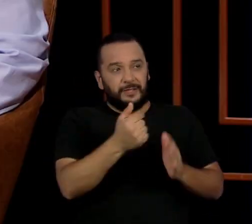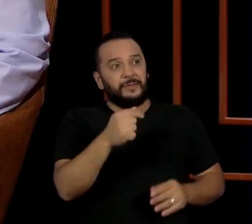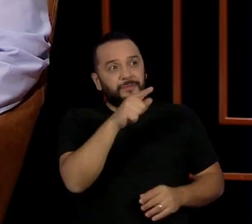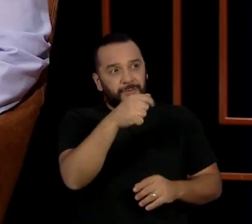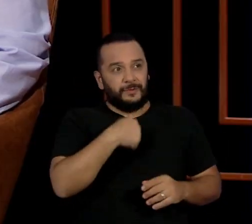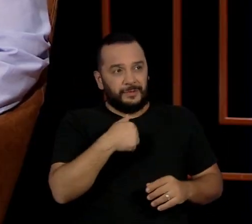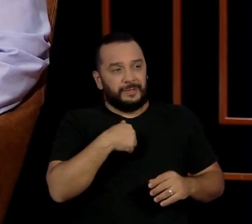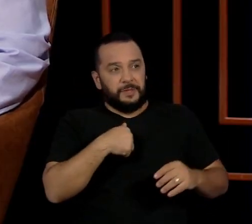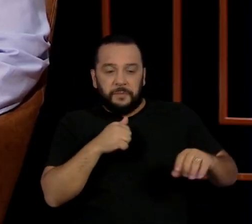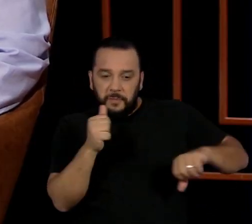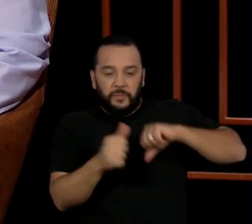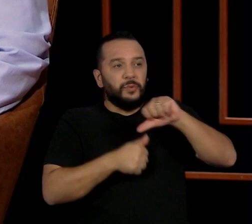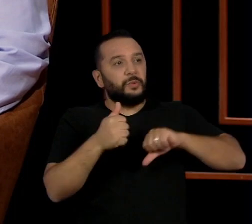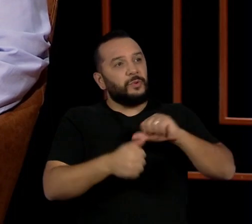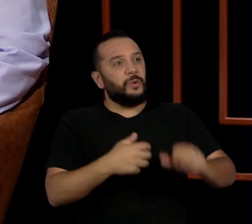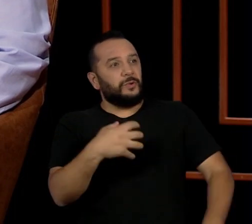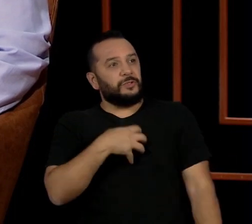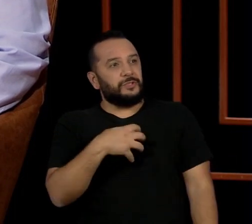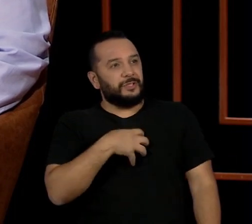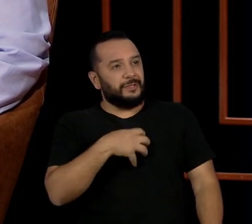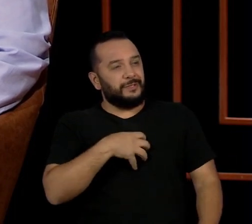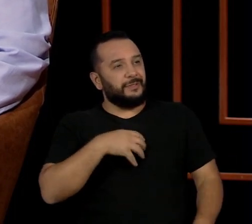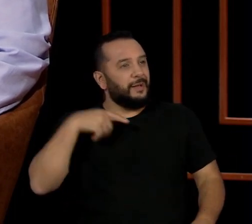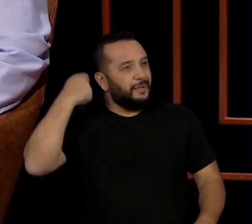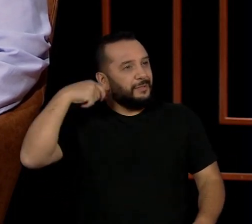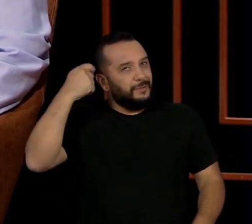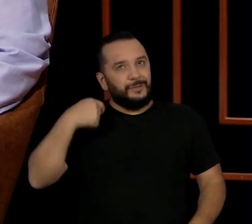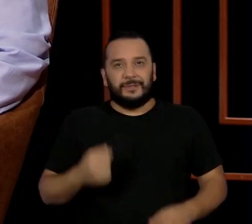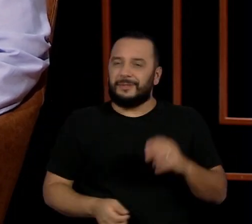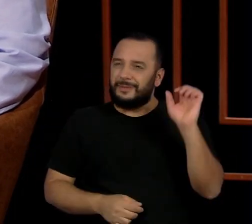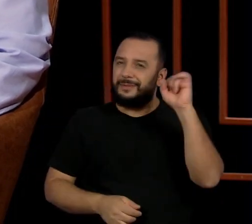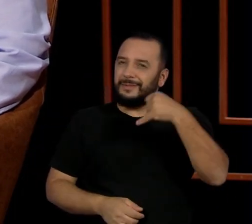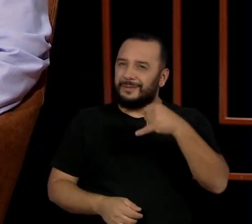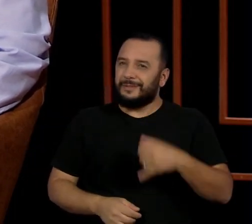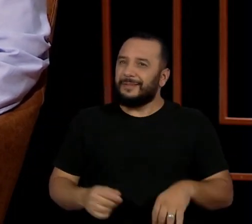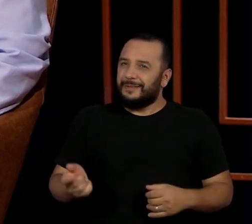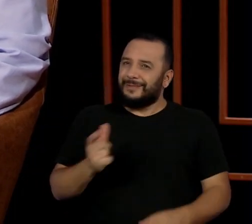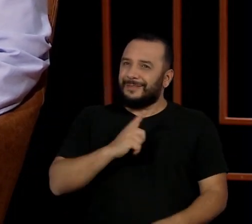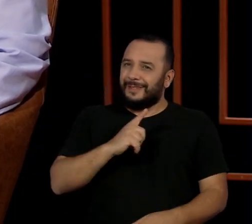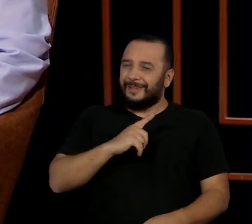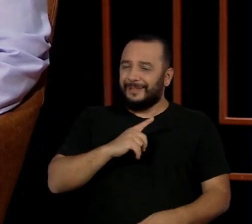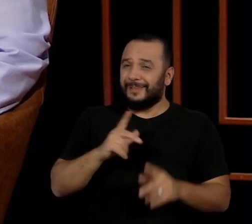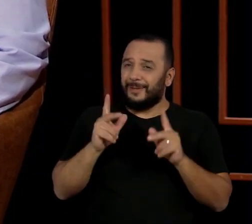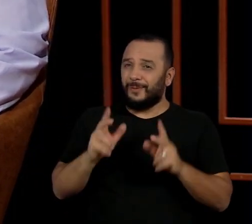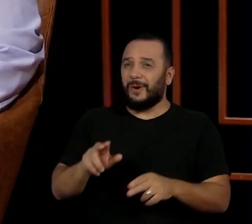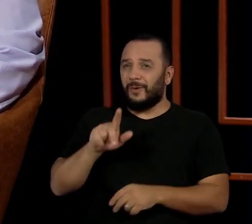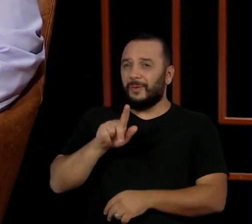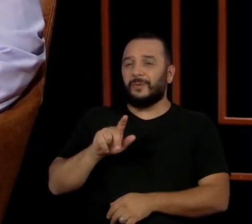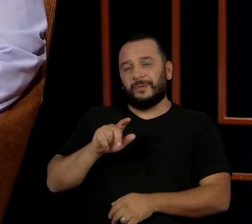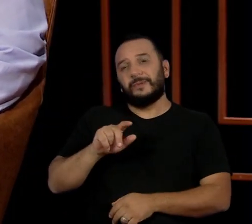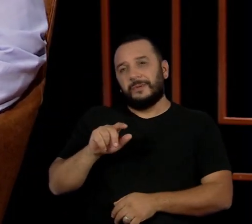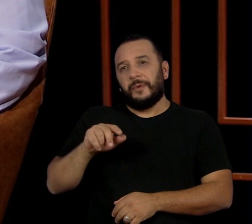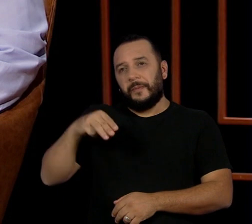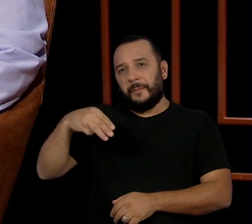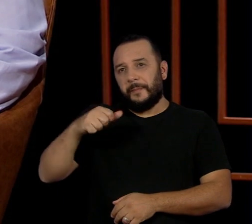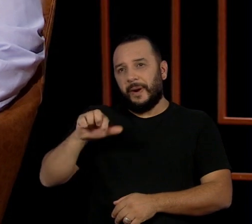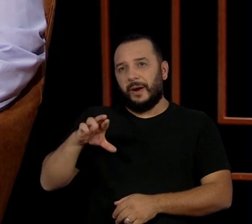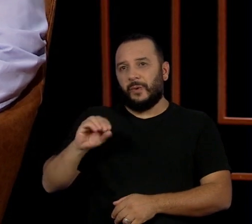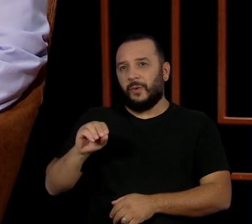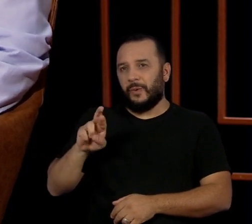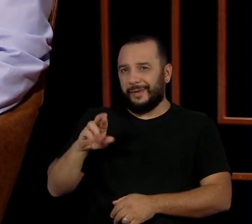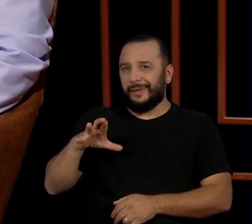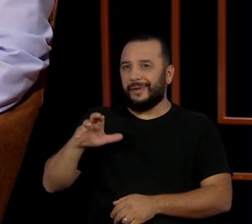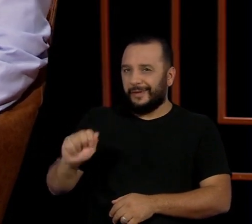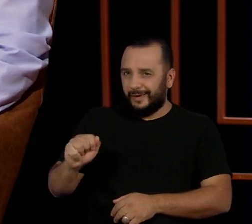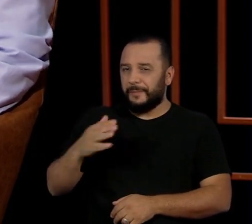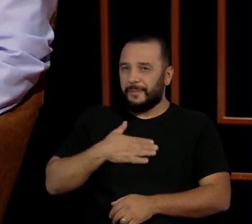de atuar. Que método é esse? Aí tem pessoas que são também, de novo, vou voltar para os diretores. Marco Rica, muito importante, que